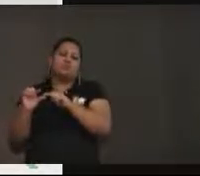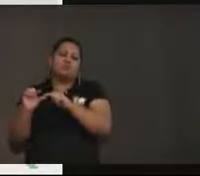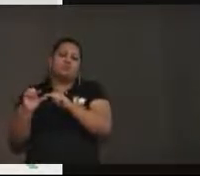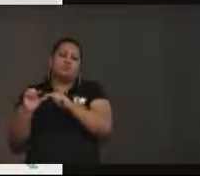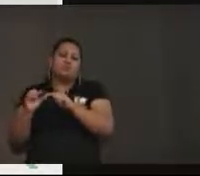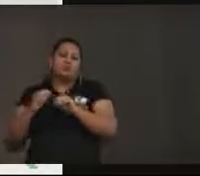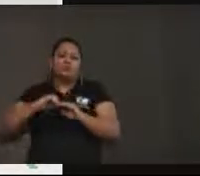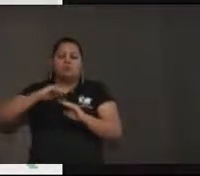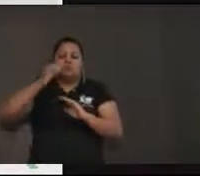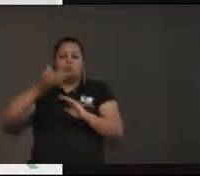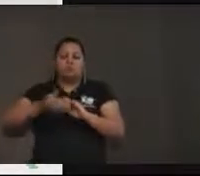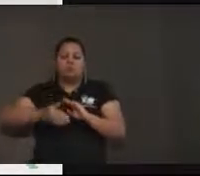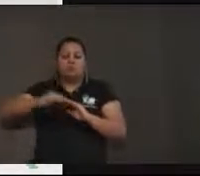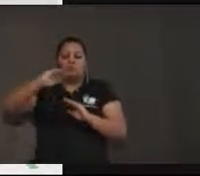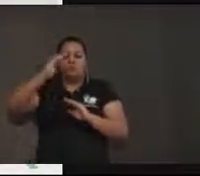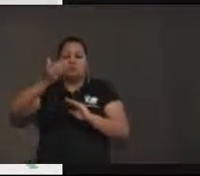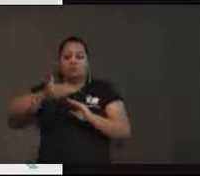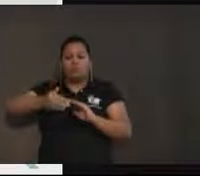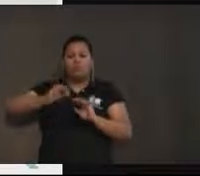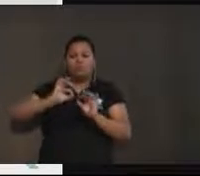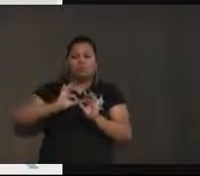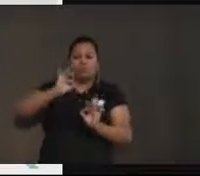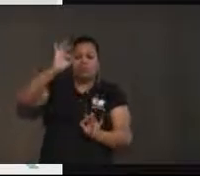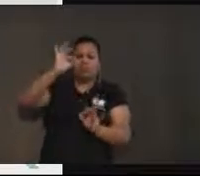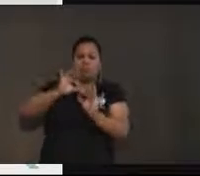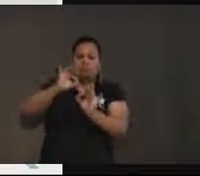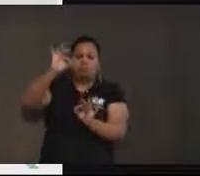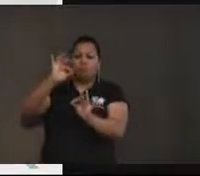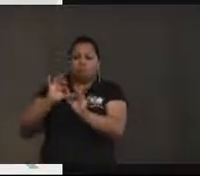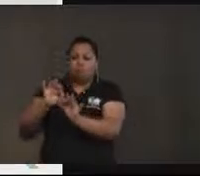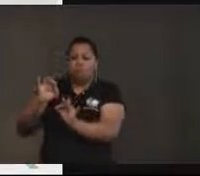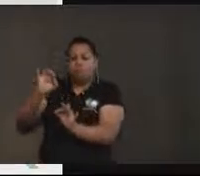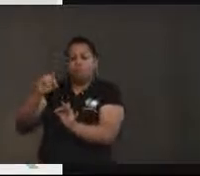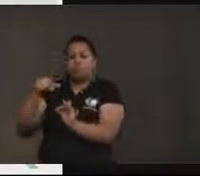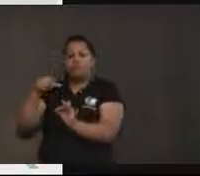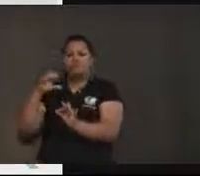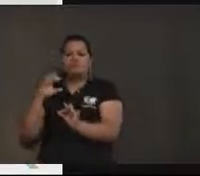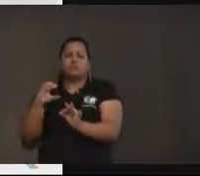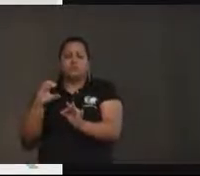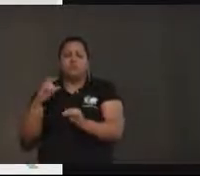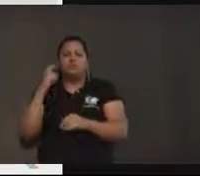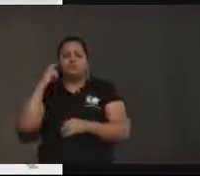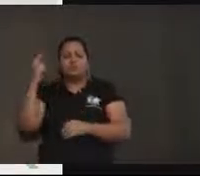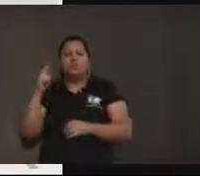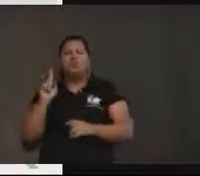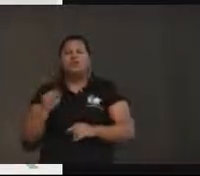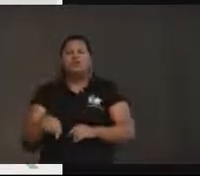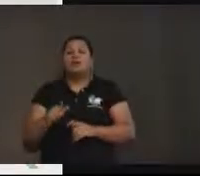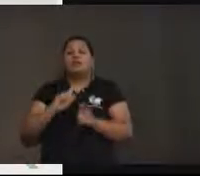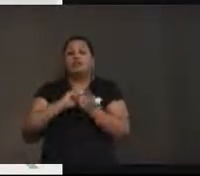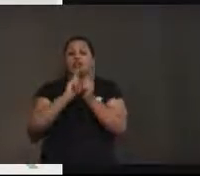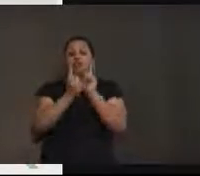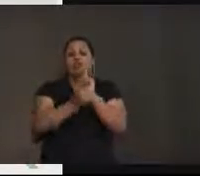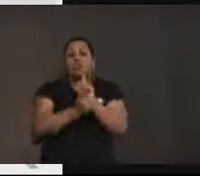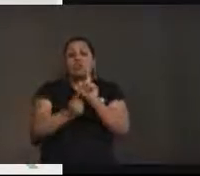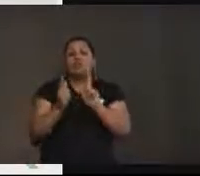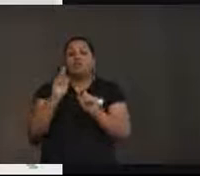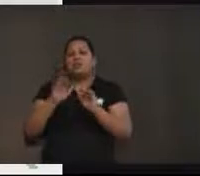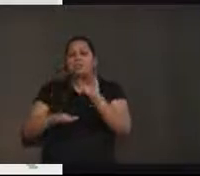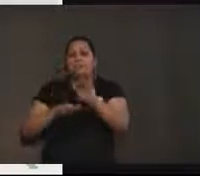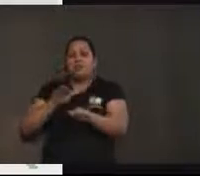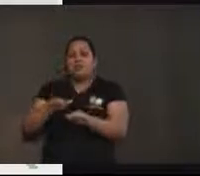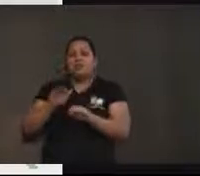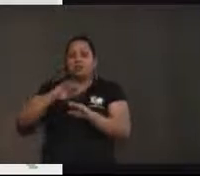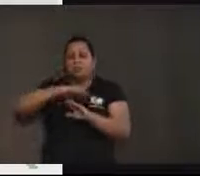menor Esse é o ce ce Ah tá certo Então essa é o que a gente chama de geometria do Passo da montanha bom mas e aí